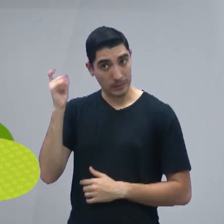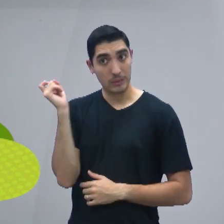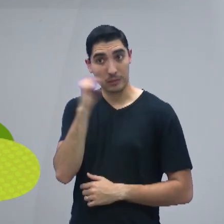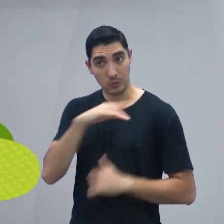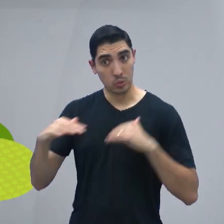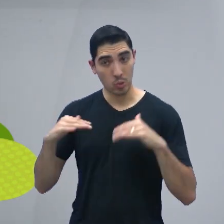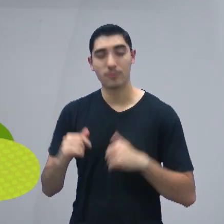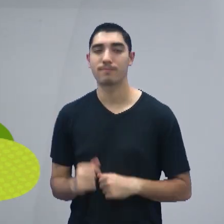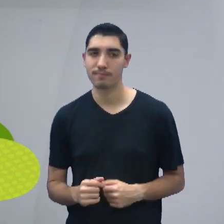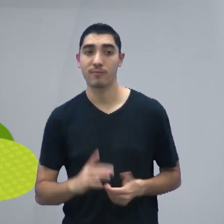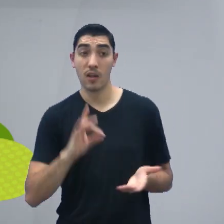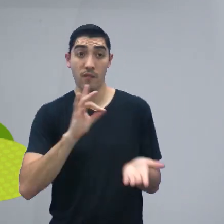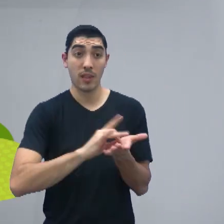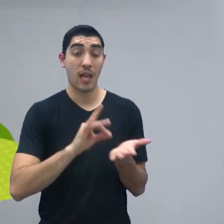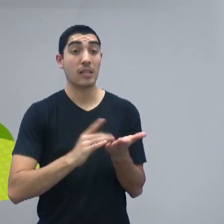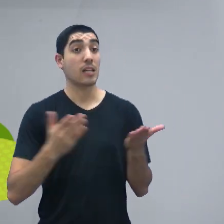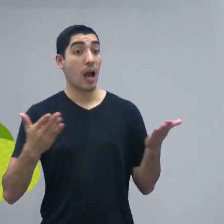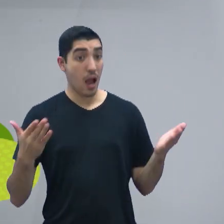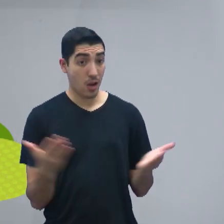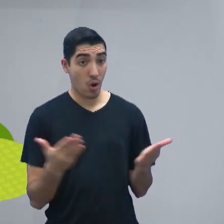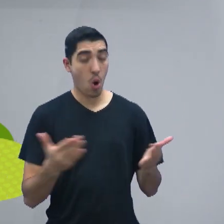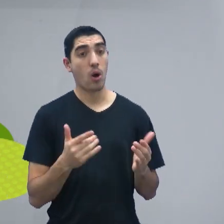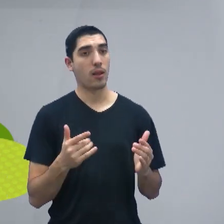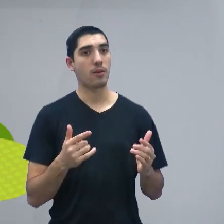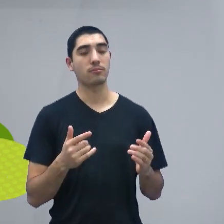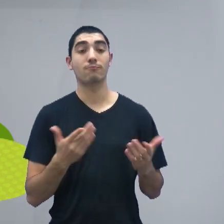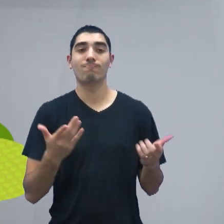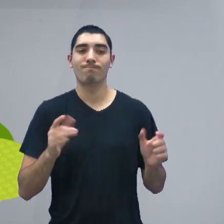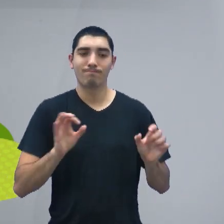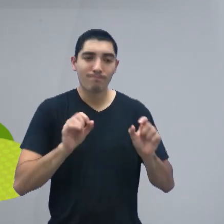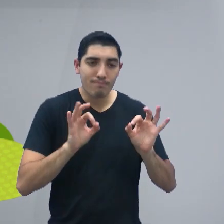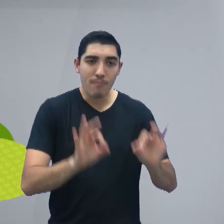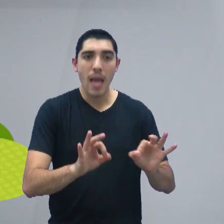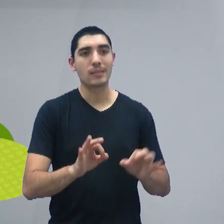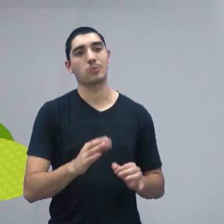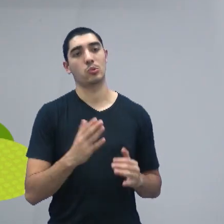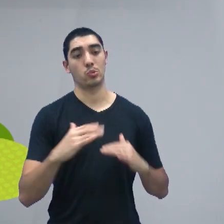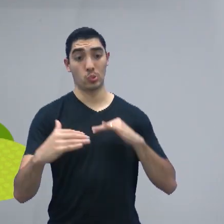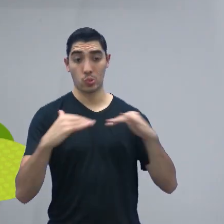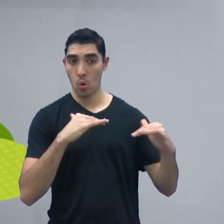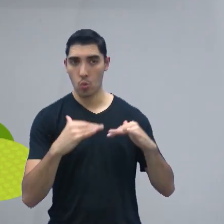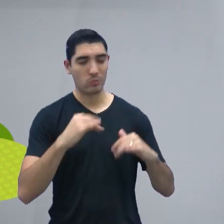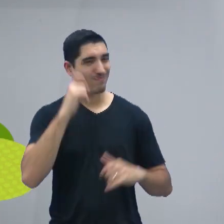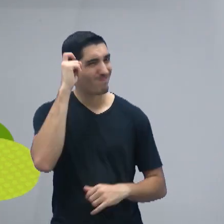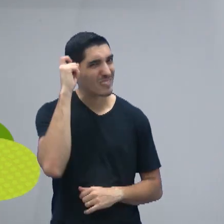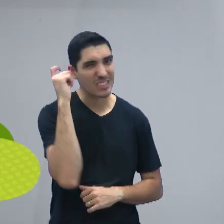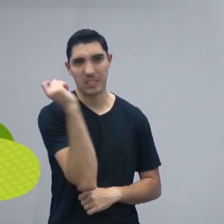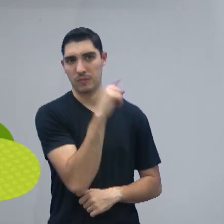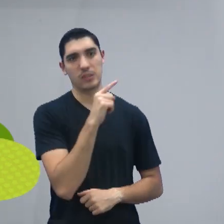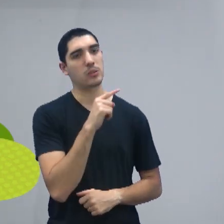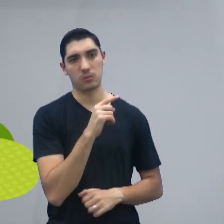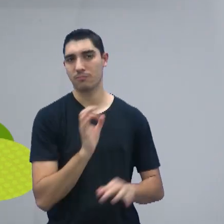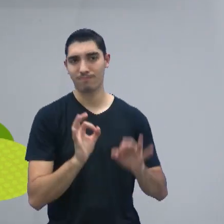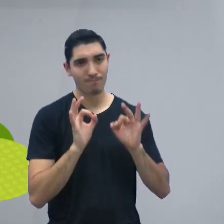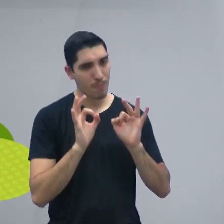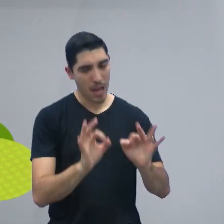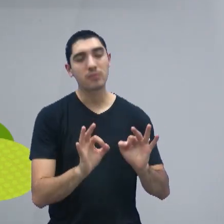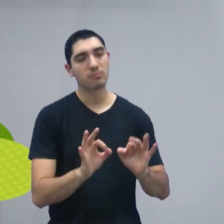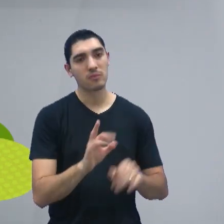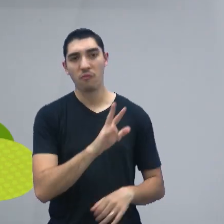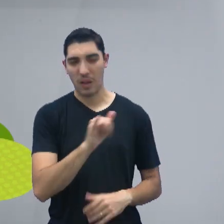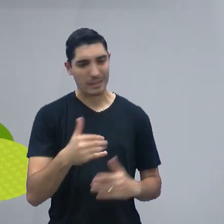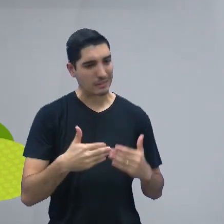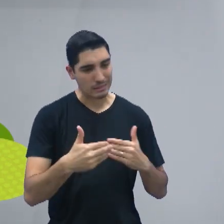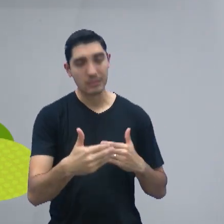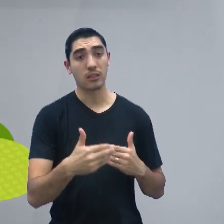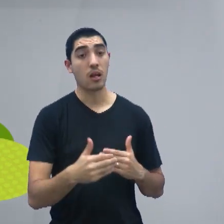chegou uma fase do campeonato que agora a tendência é só ser jogo pesado, né? Jogo grande, bem disputado.